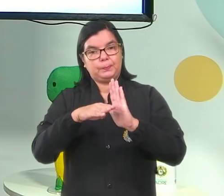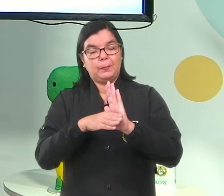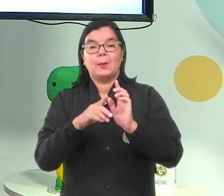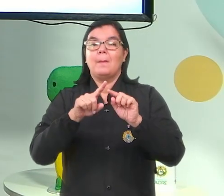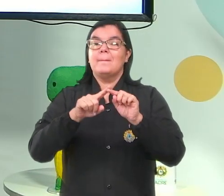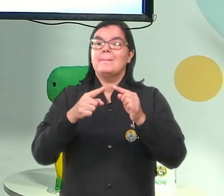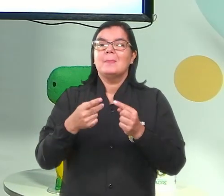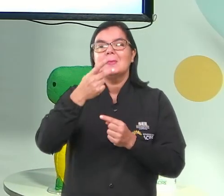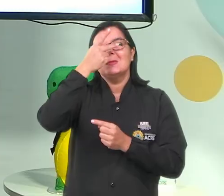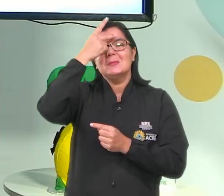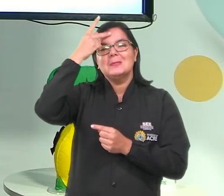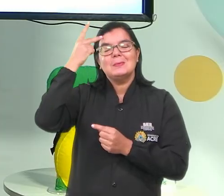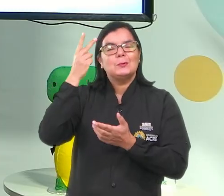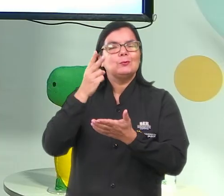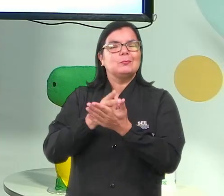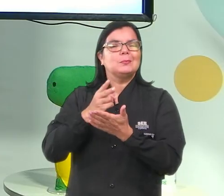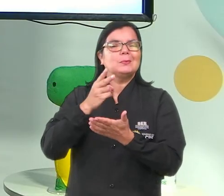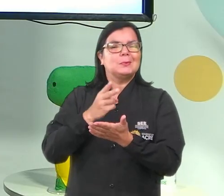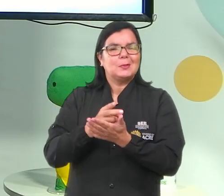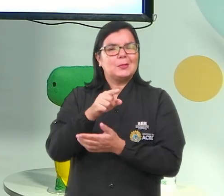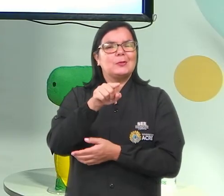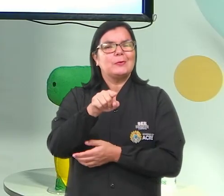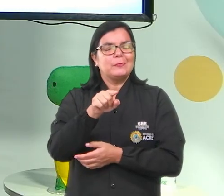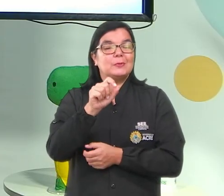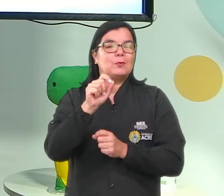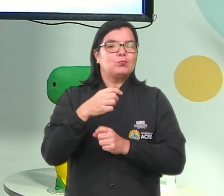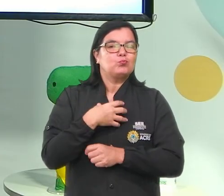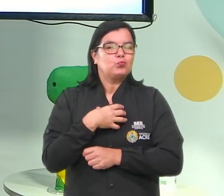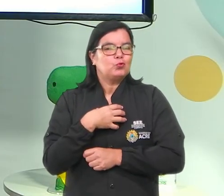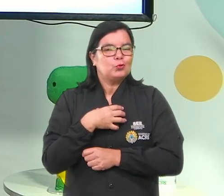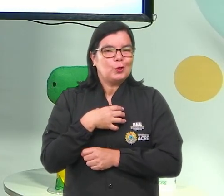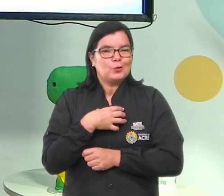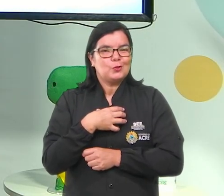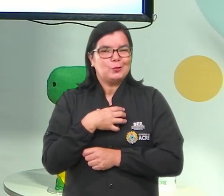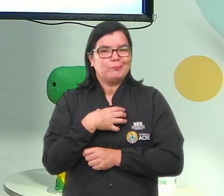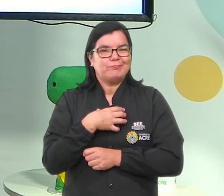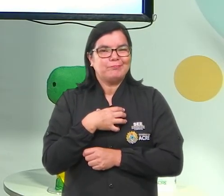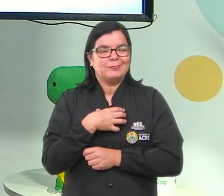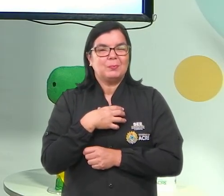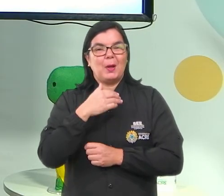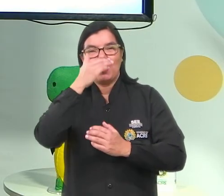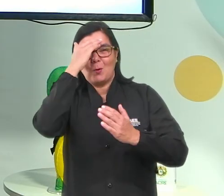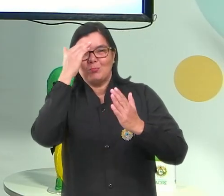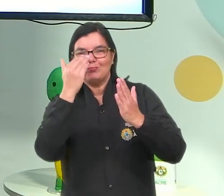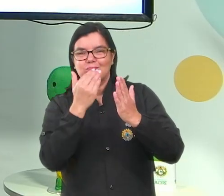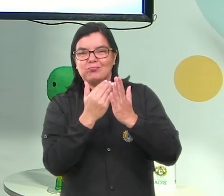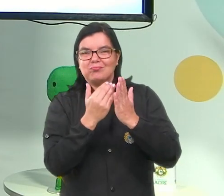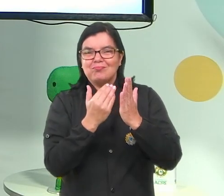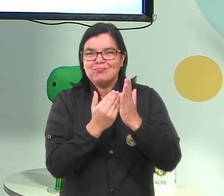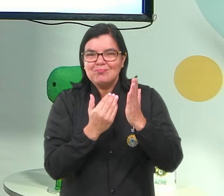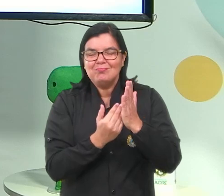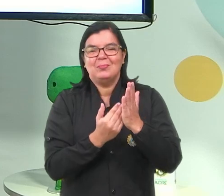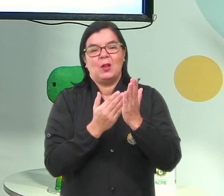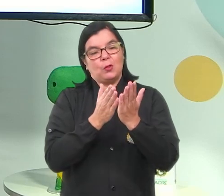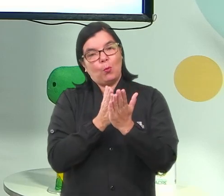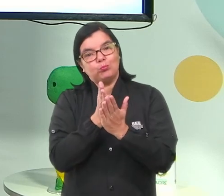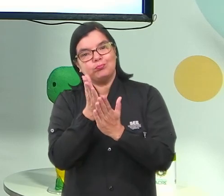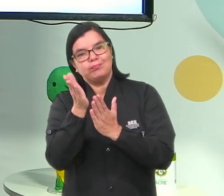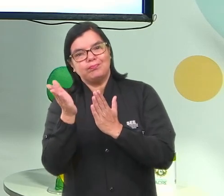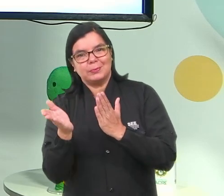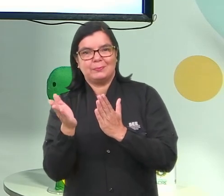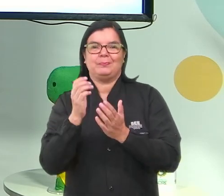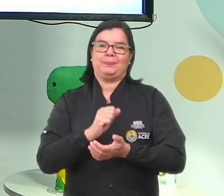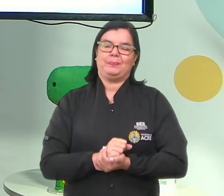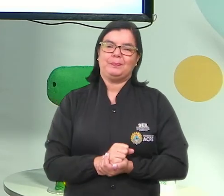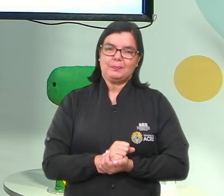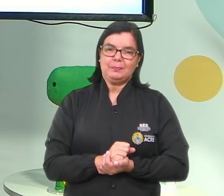as pessoas, elas sempre querem que você dê aquele jeitinho, quebre, rompa com os protocolos,